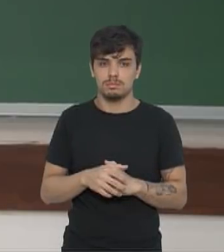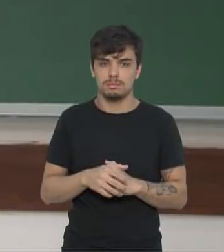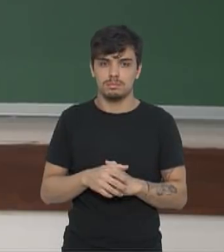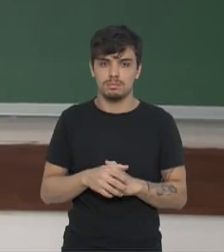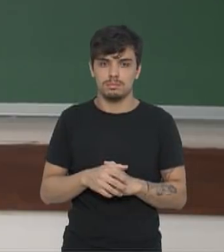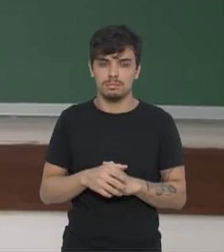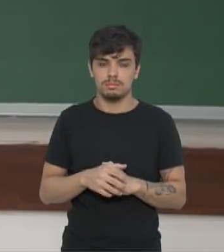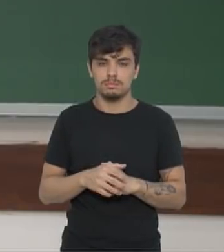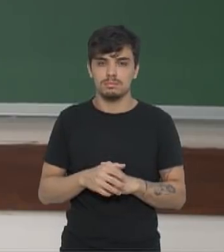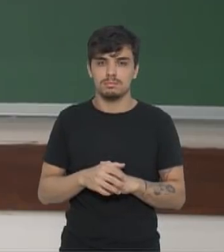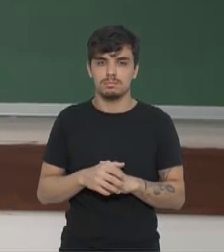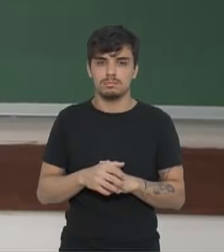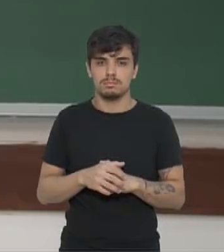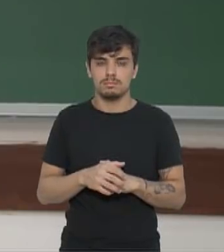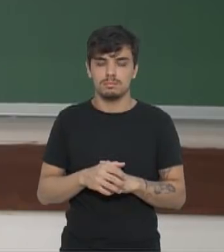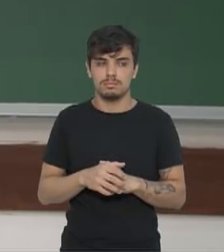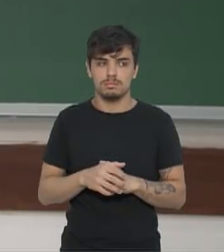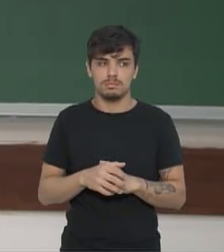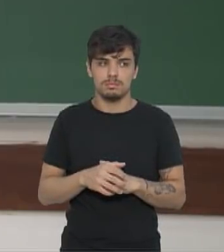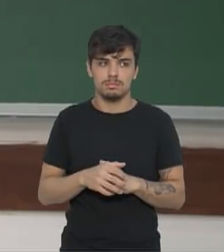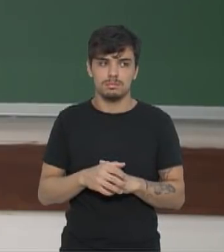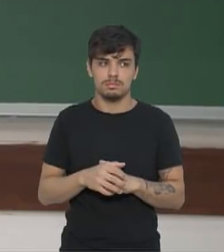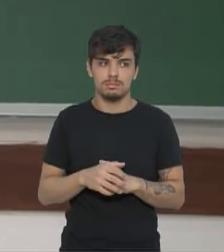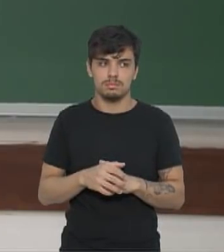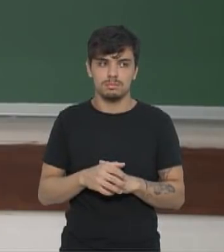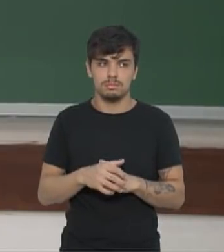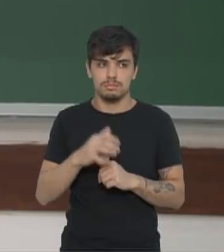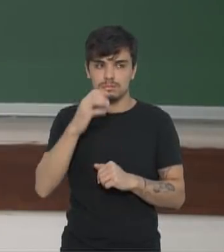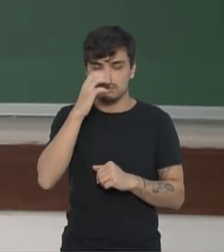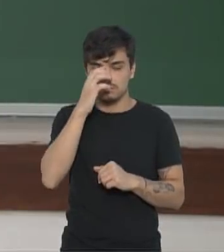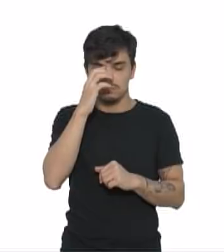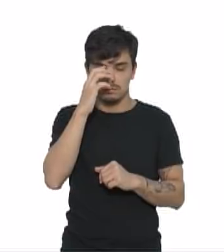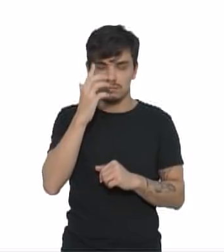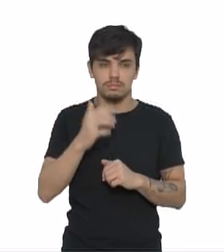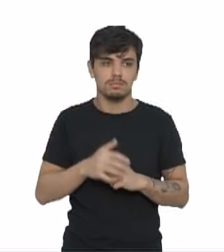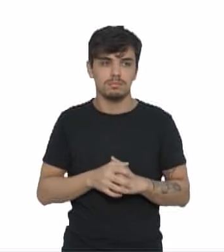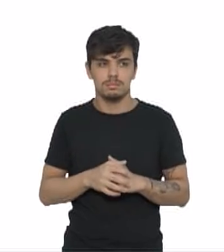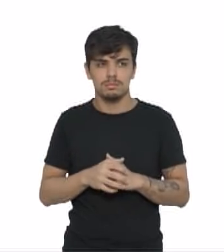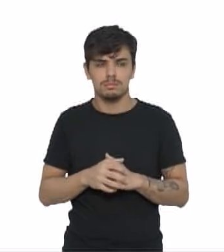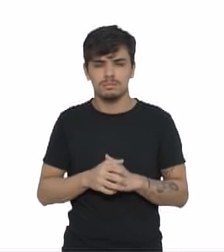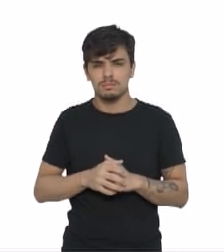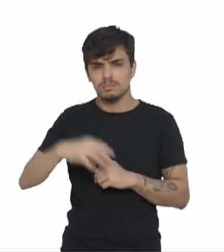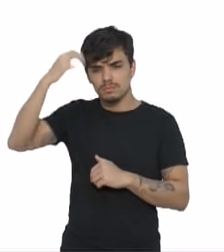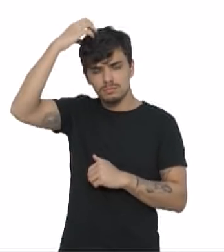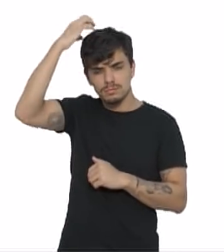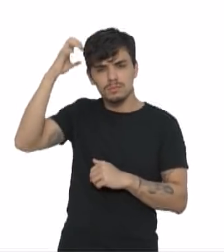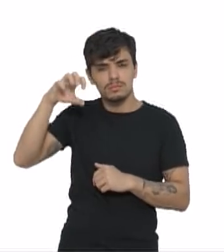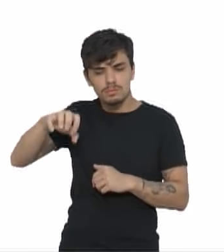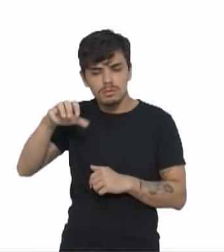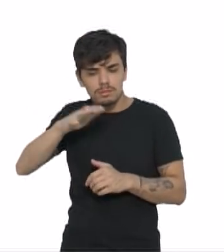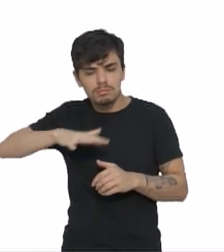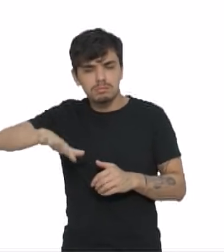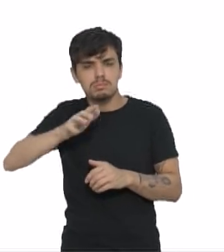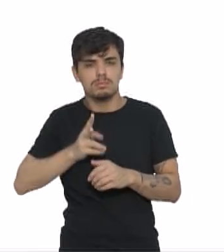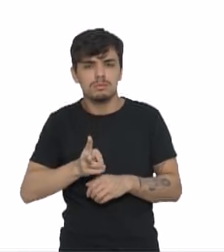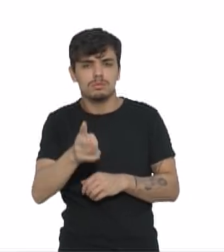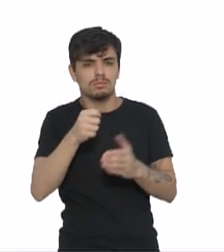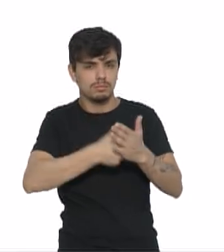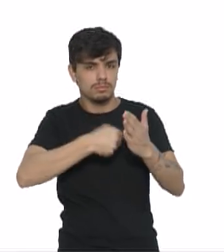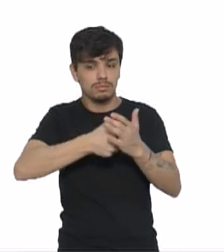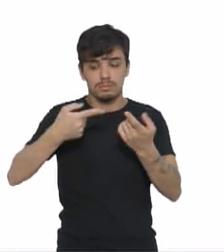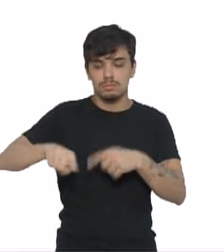vão estudar para frente. Eu estou com 2 vezes esse ato falho já. Os reis dessas dinastias continuam a luta contra os árabes.